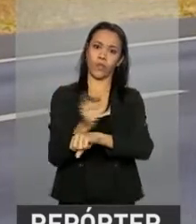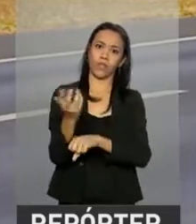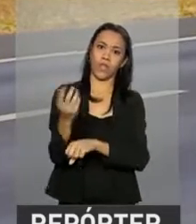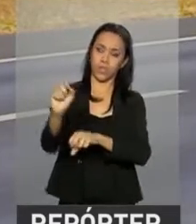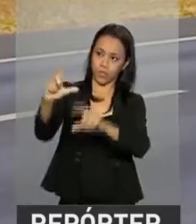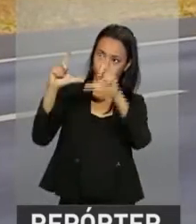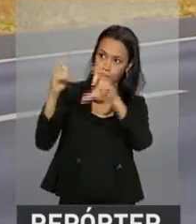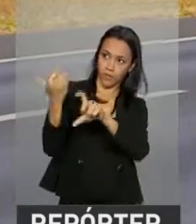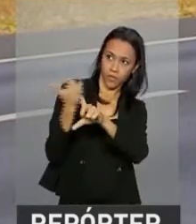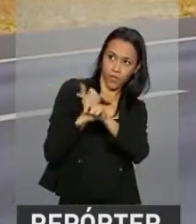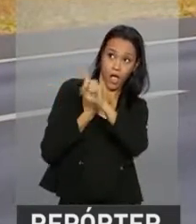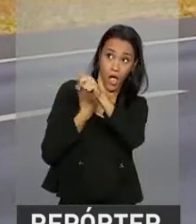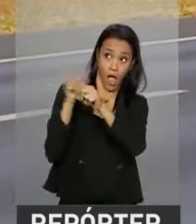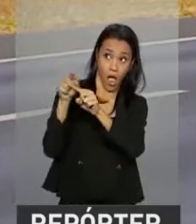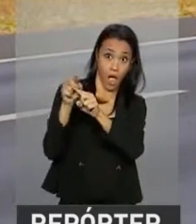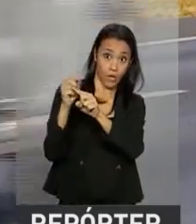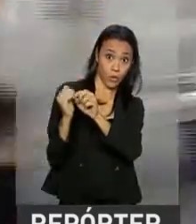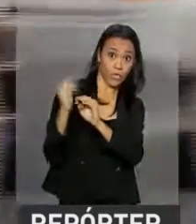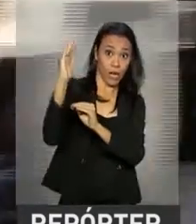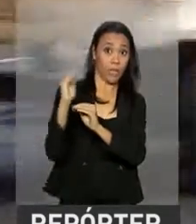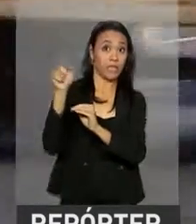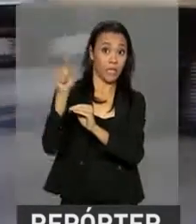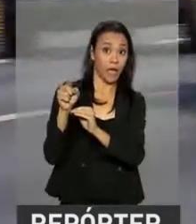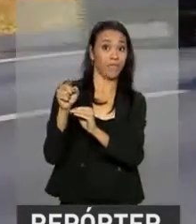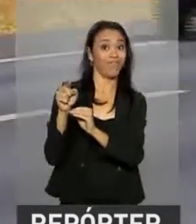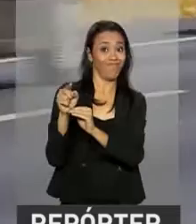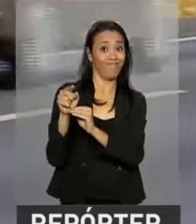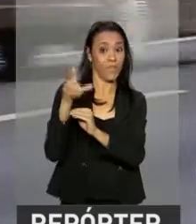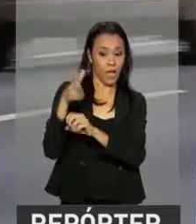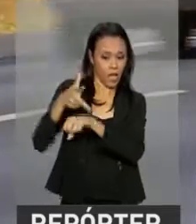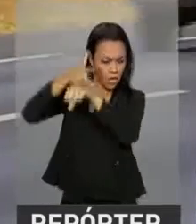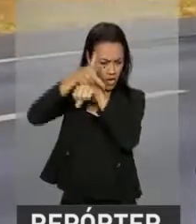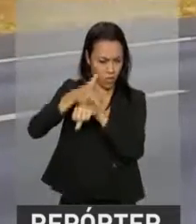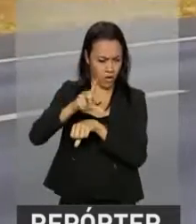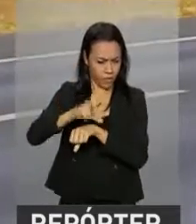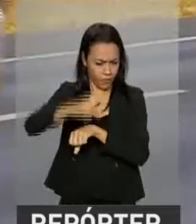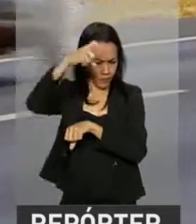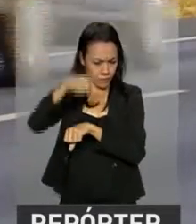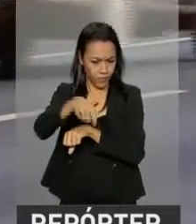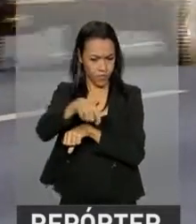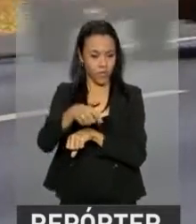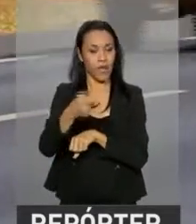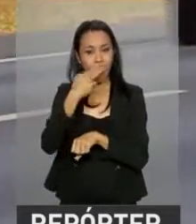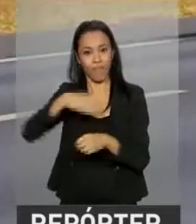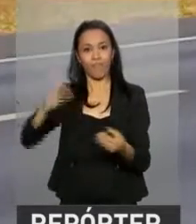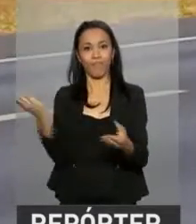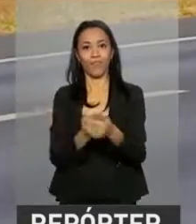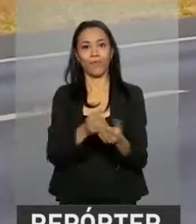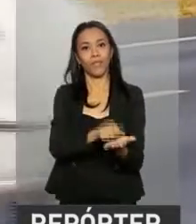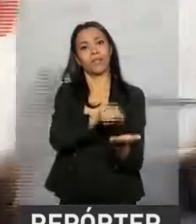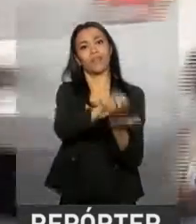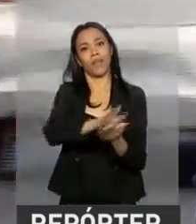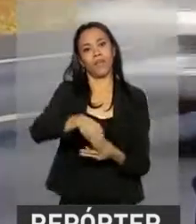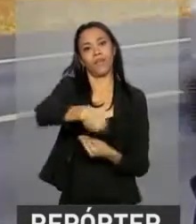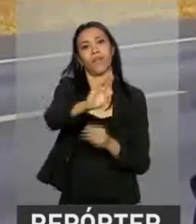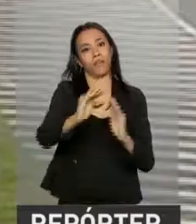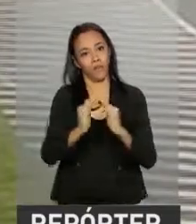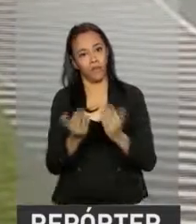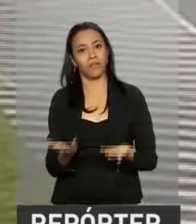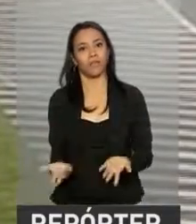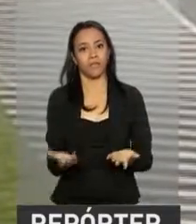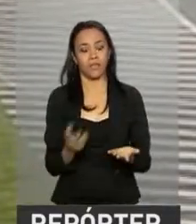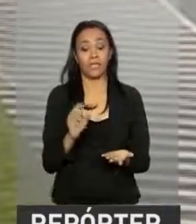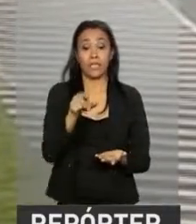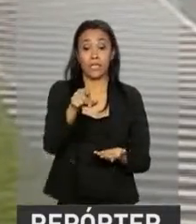se eles ultrapassarem a velocidade da via uma câmera fotografa o carro e uma luta é enviada para casa do infrator